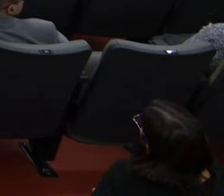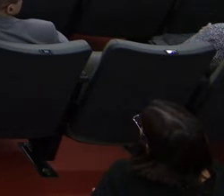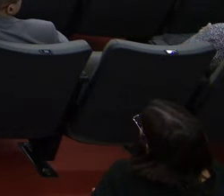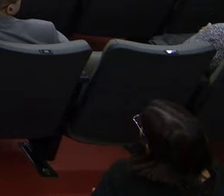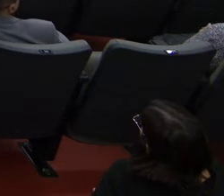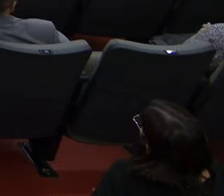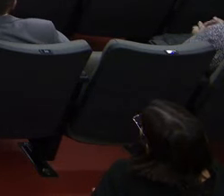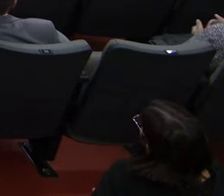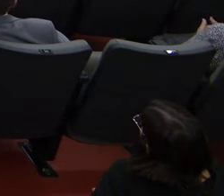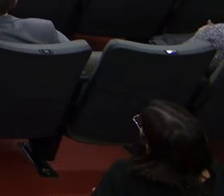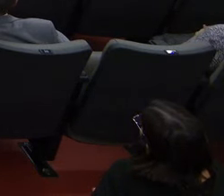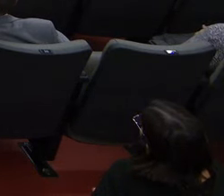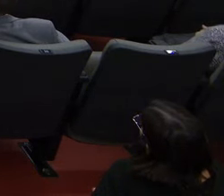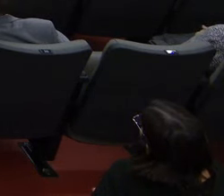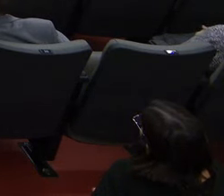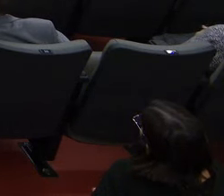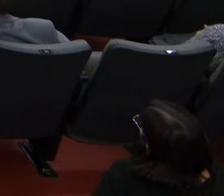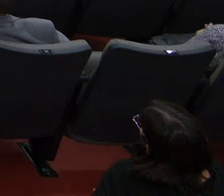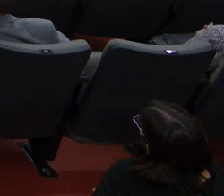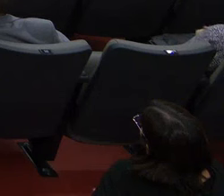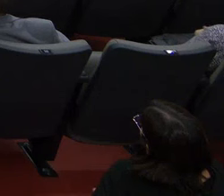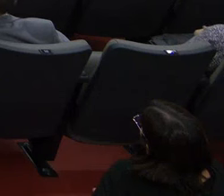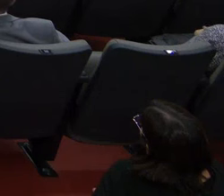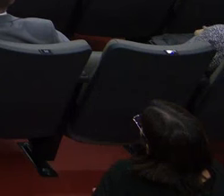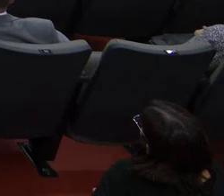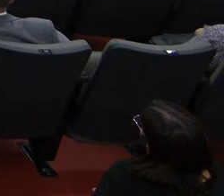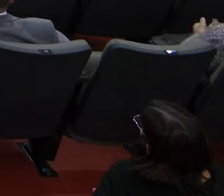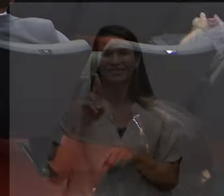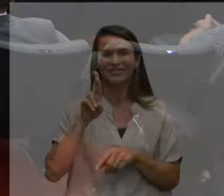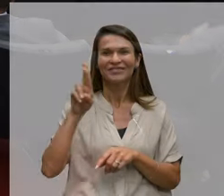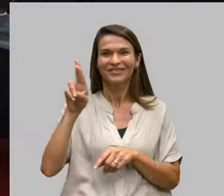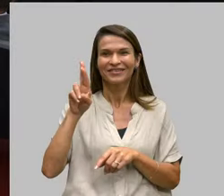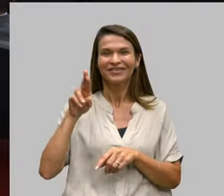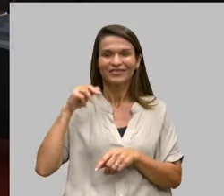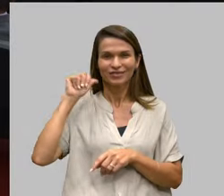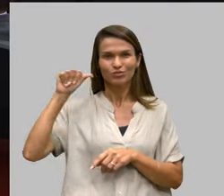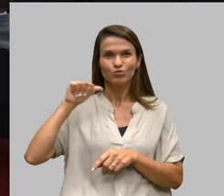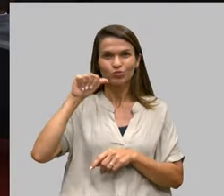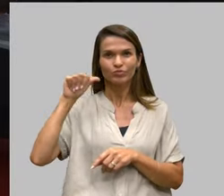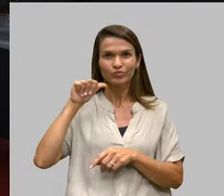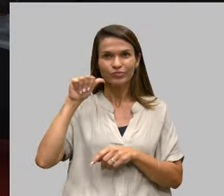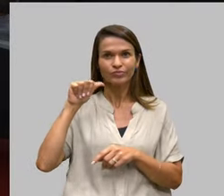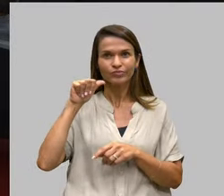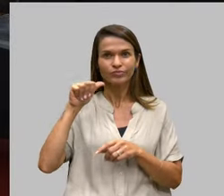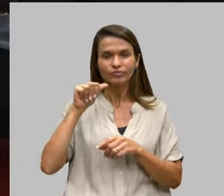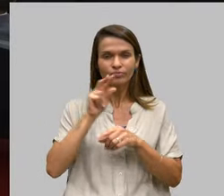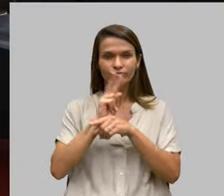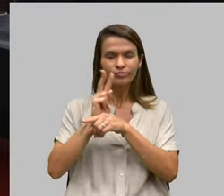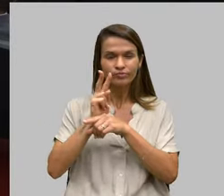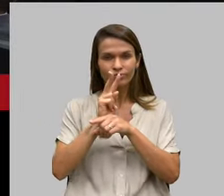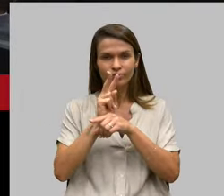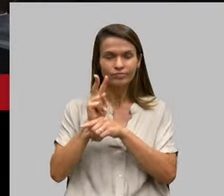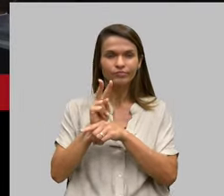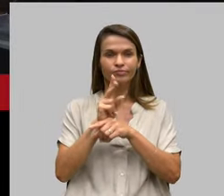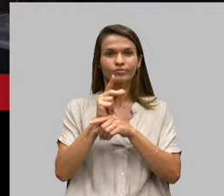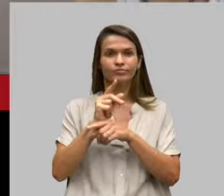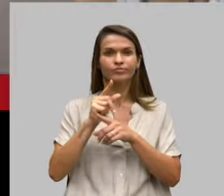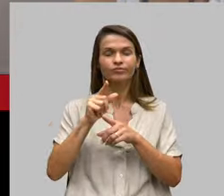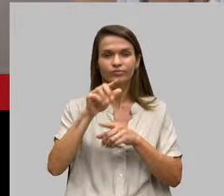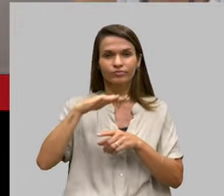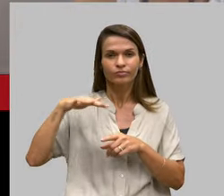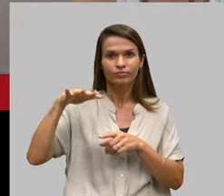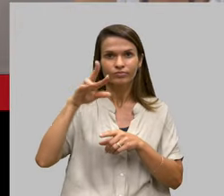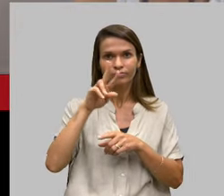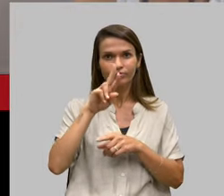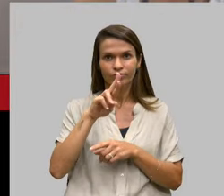dcio Bruno Lopes diretor presidente da associação dos auditores fiscais da Receita Federal do Brasil em